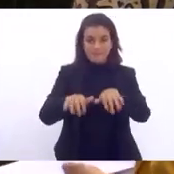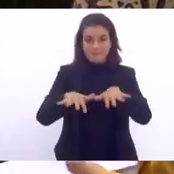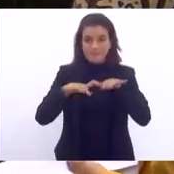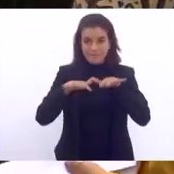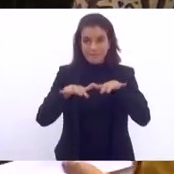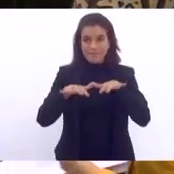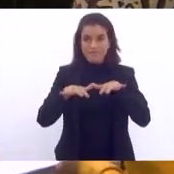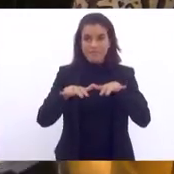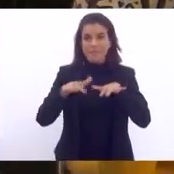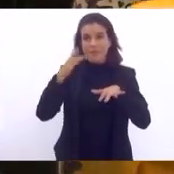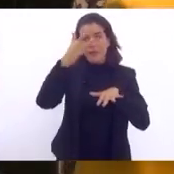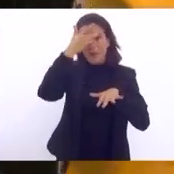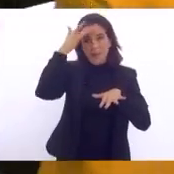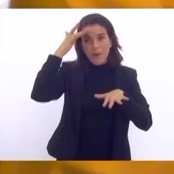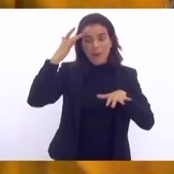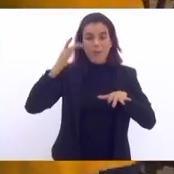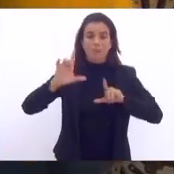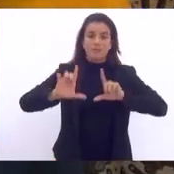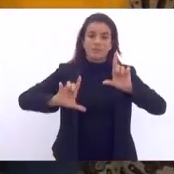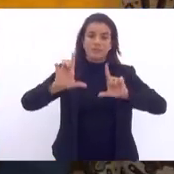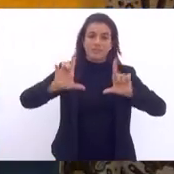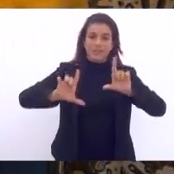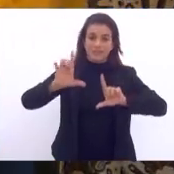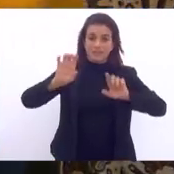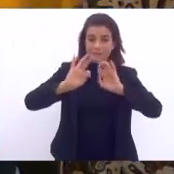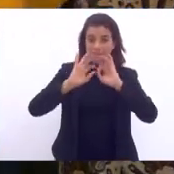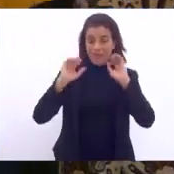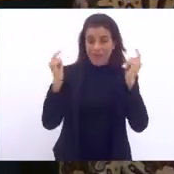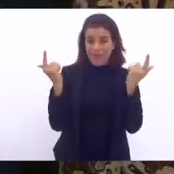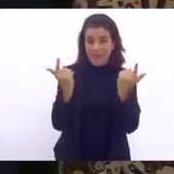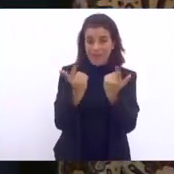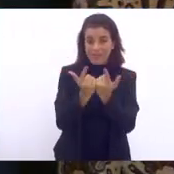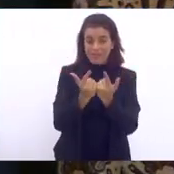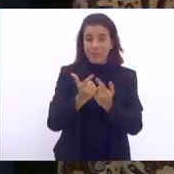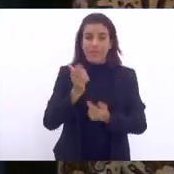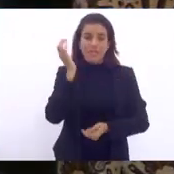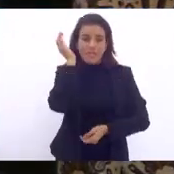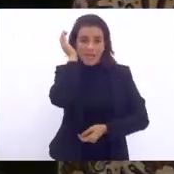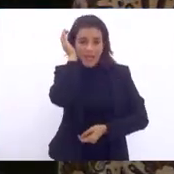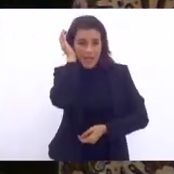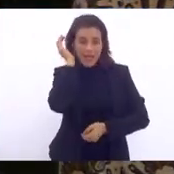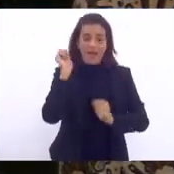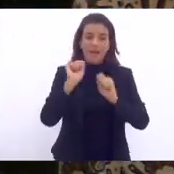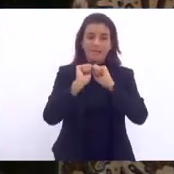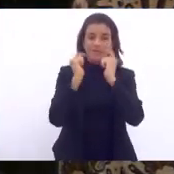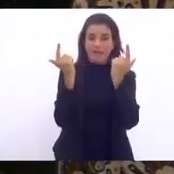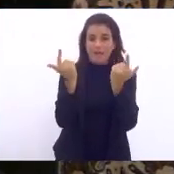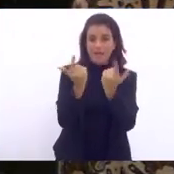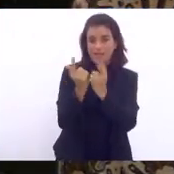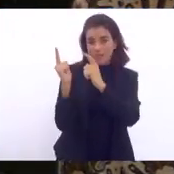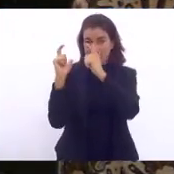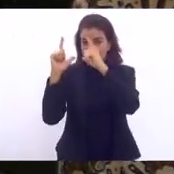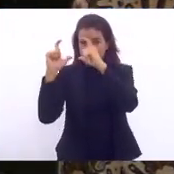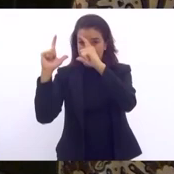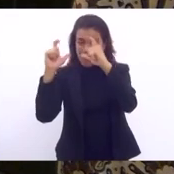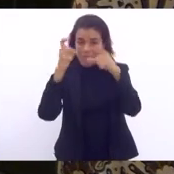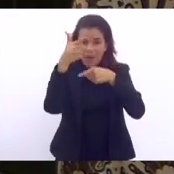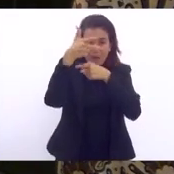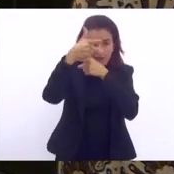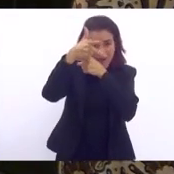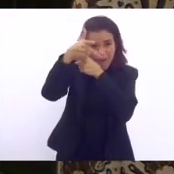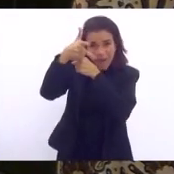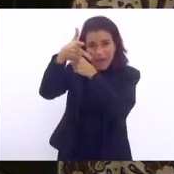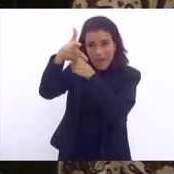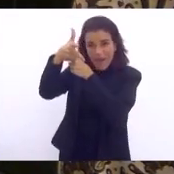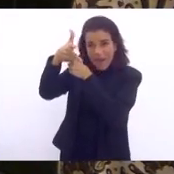TV Alerge, senhor presidente, da Rádio Alerge, os fotógrafos, os cinegrafistas. Né? Quantas